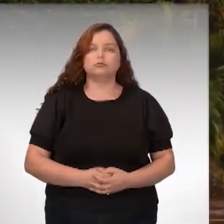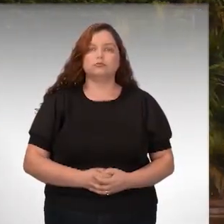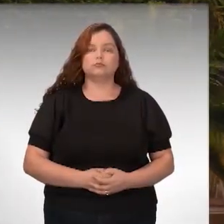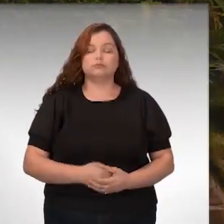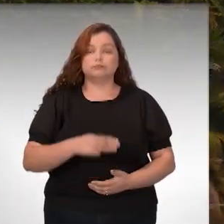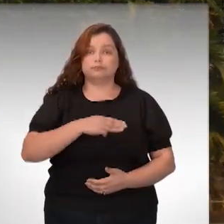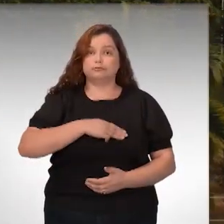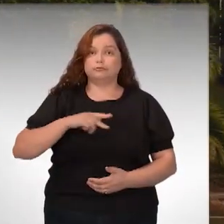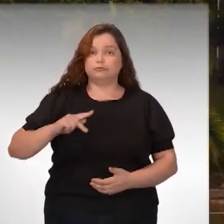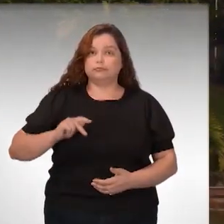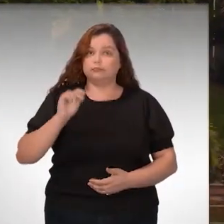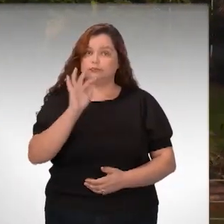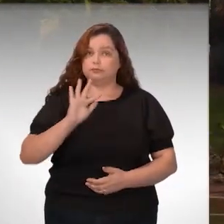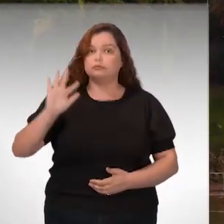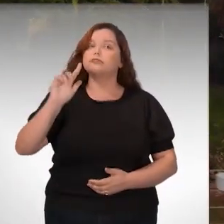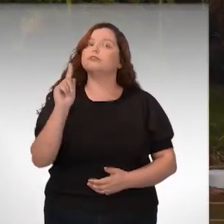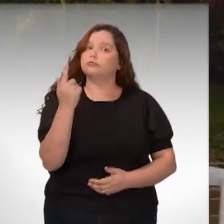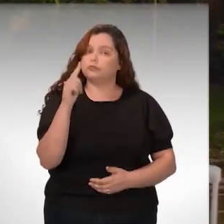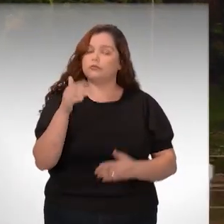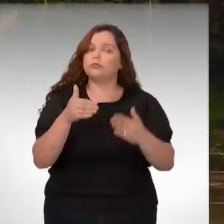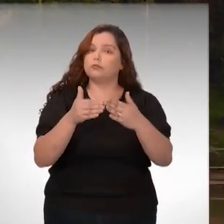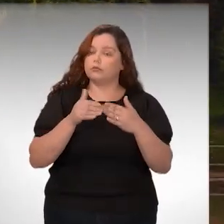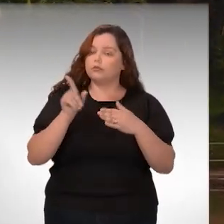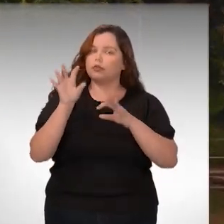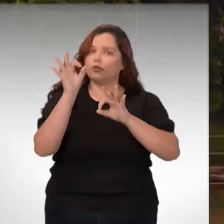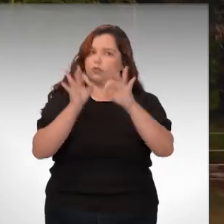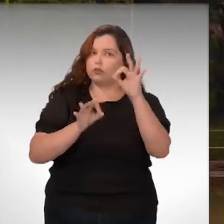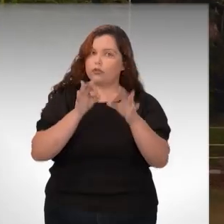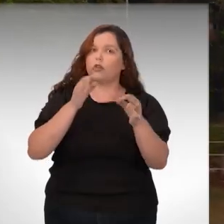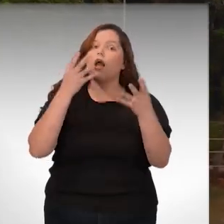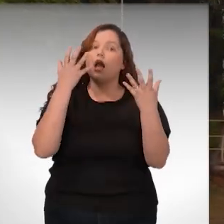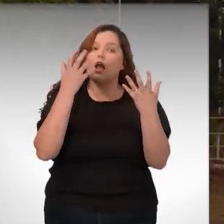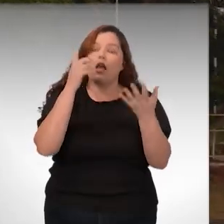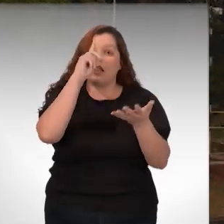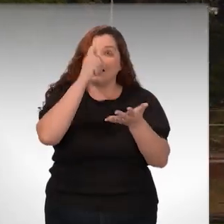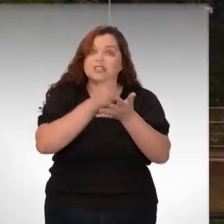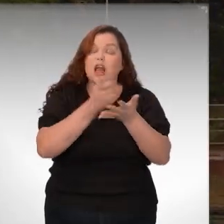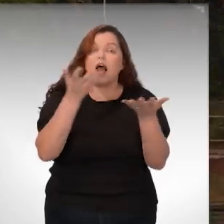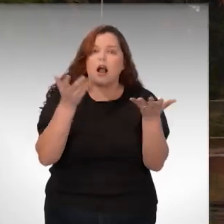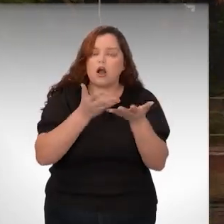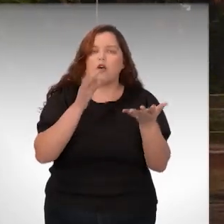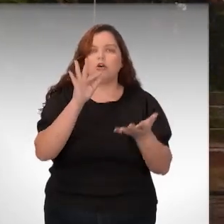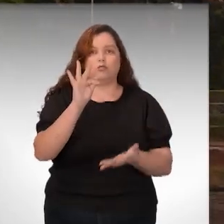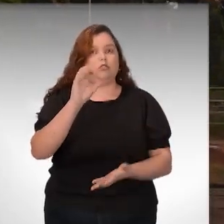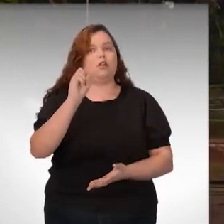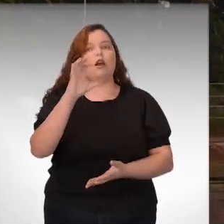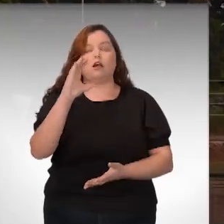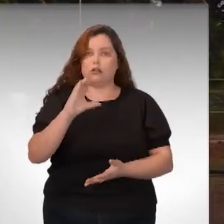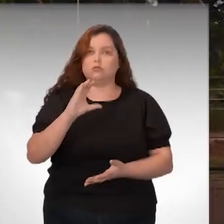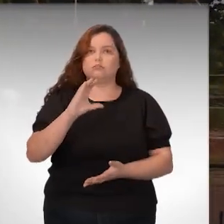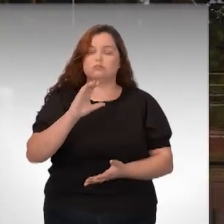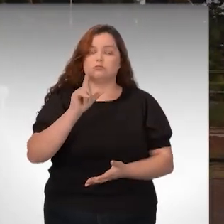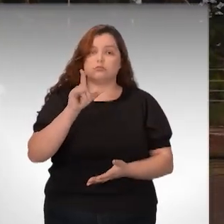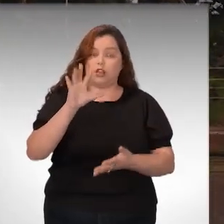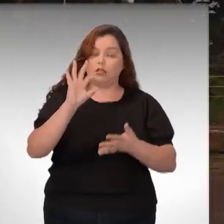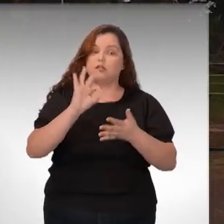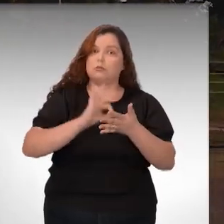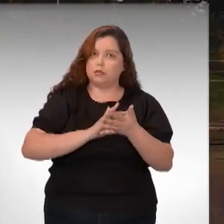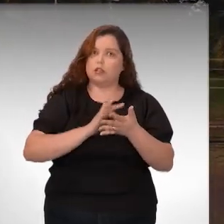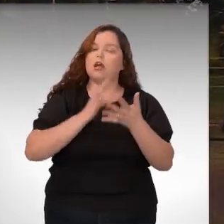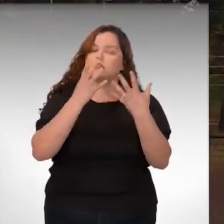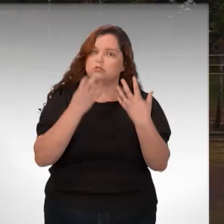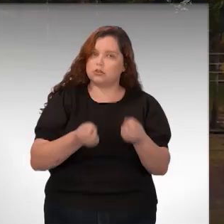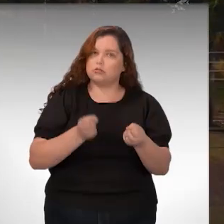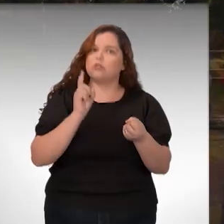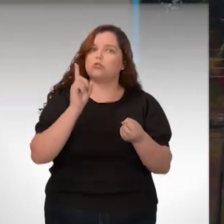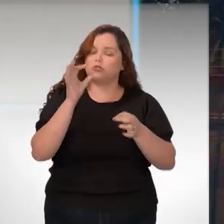O Ministério Público Federal em Goiás pediu na Justiça o cumprimento imediato do TAC. A liminar foi deferida pelo